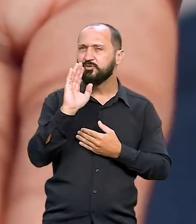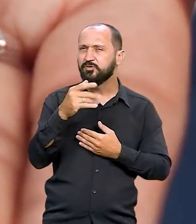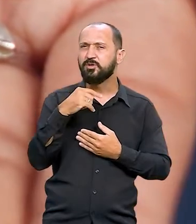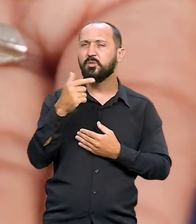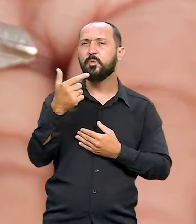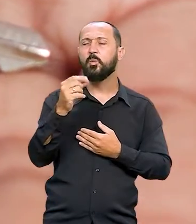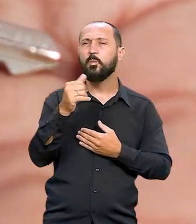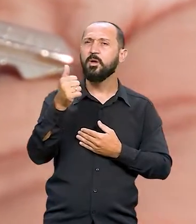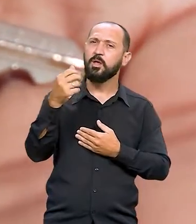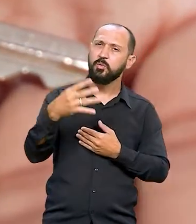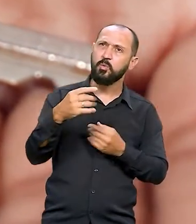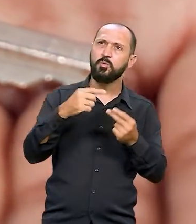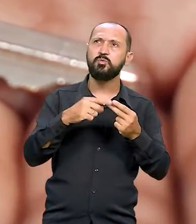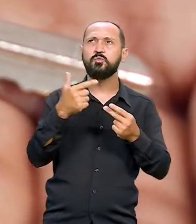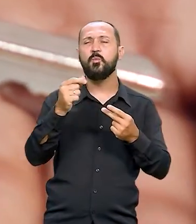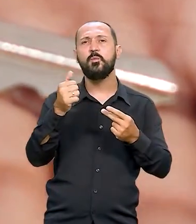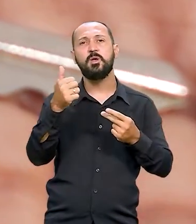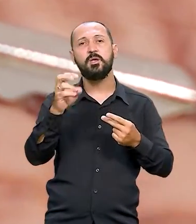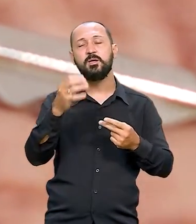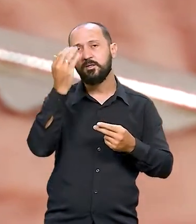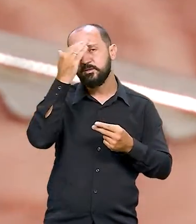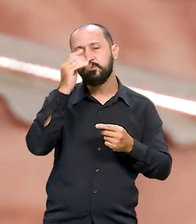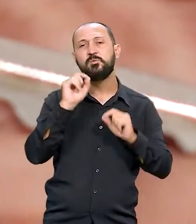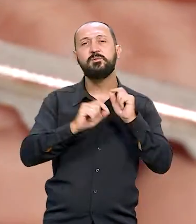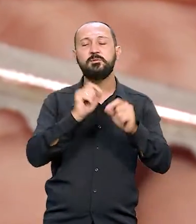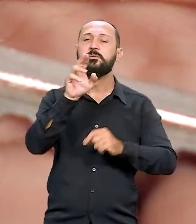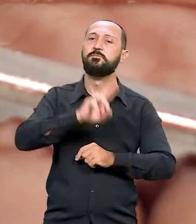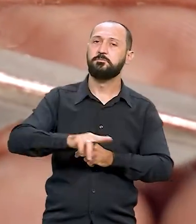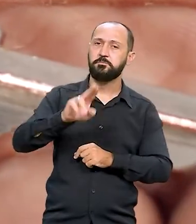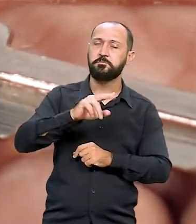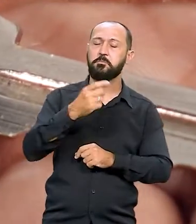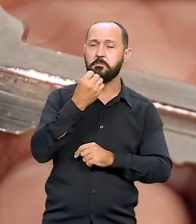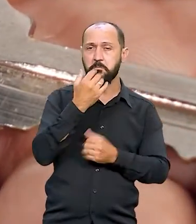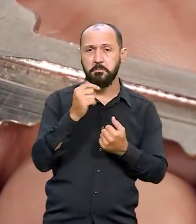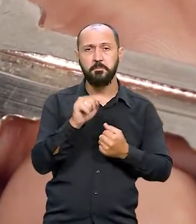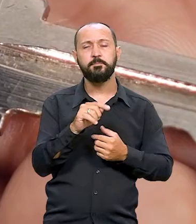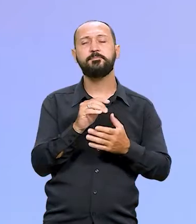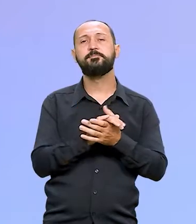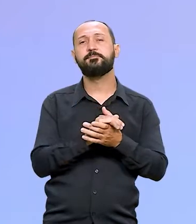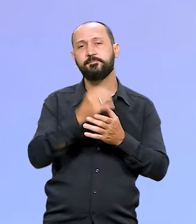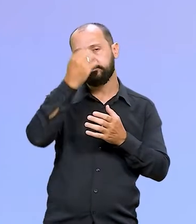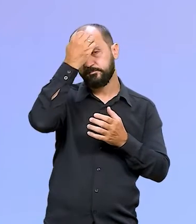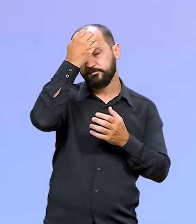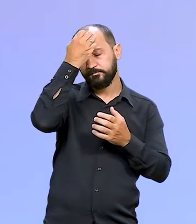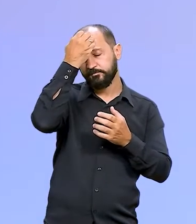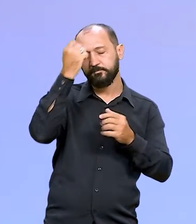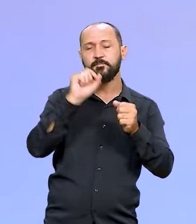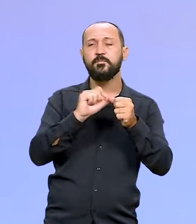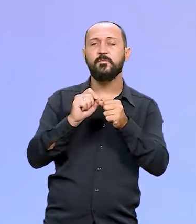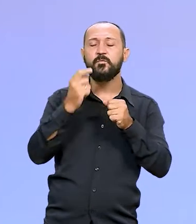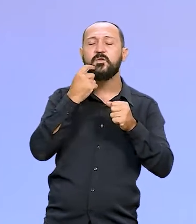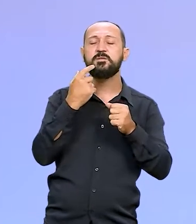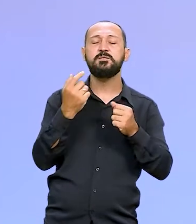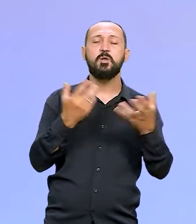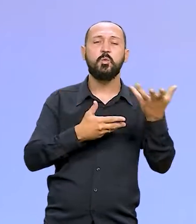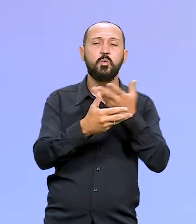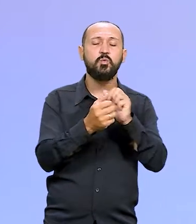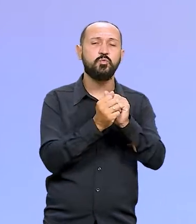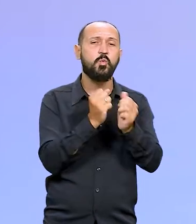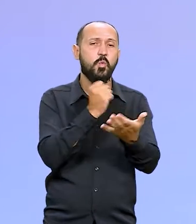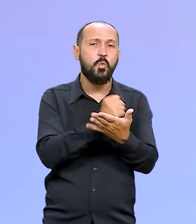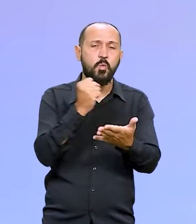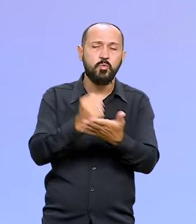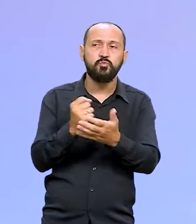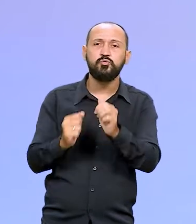no STF desde 2014, 2015. Ele entendeu que é válido esse procedimento extrajudicial para estar executando o multo,